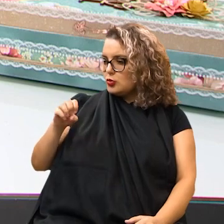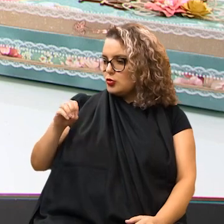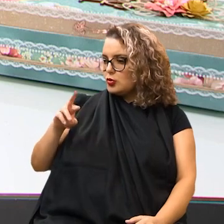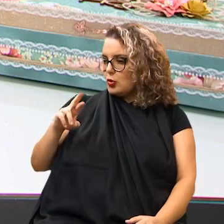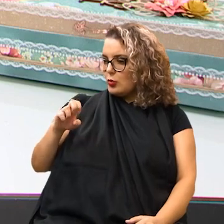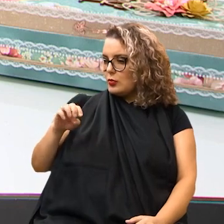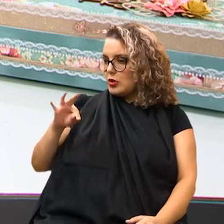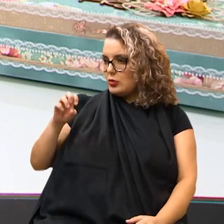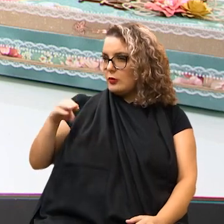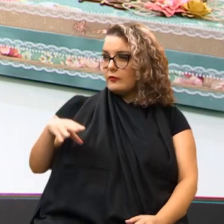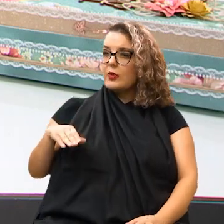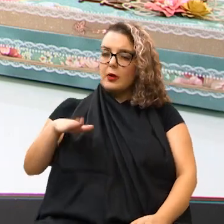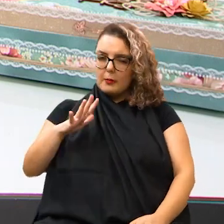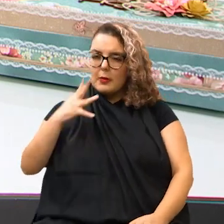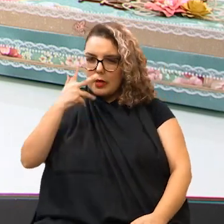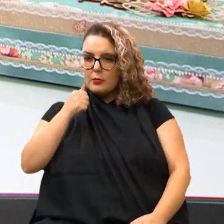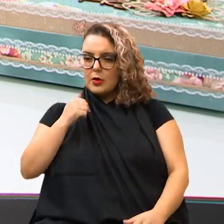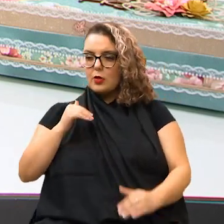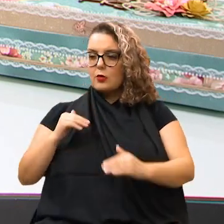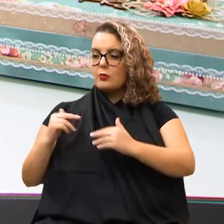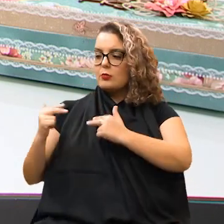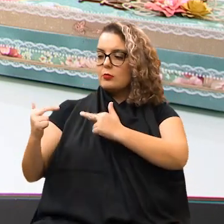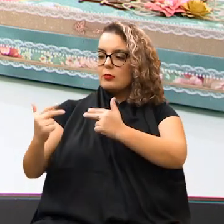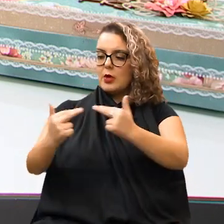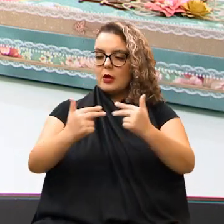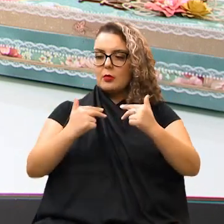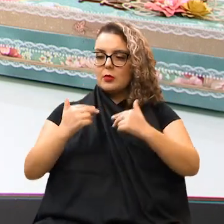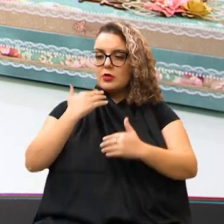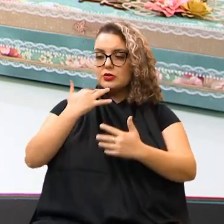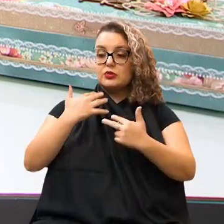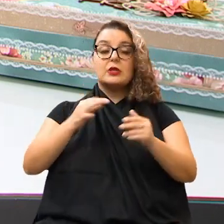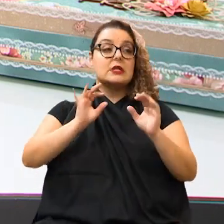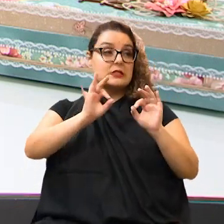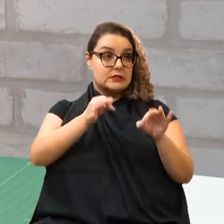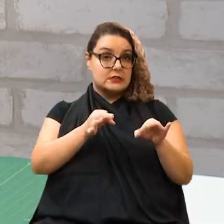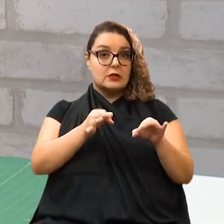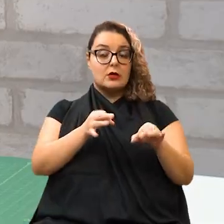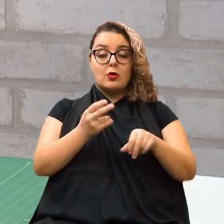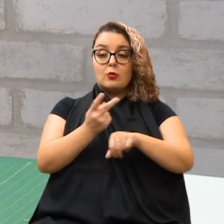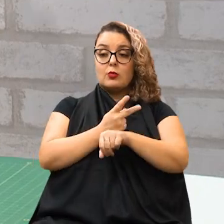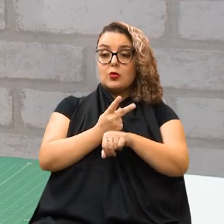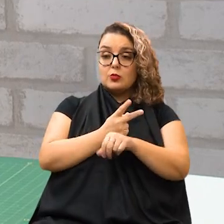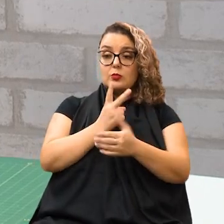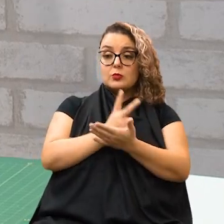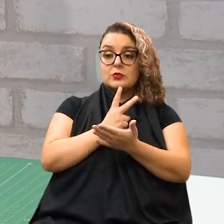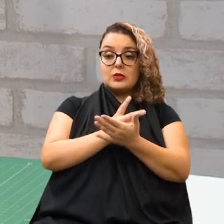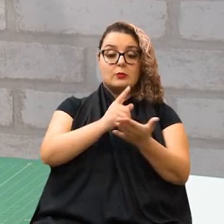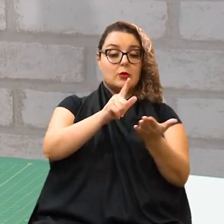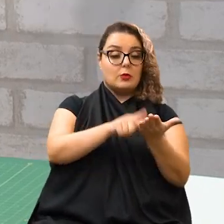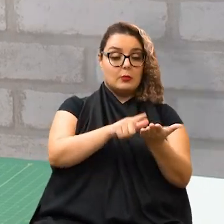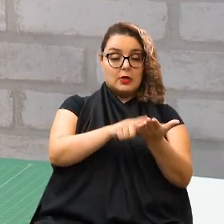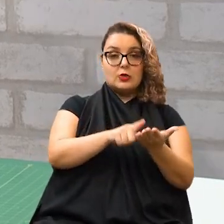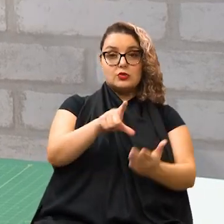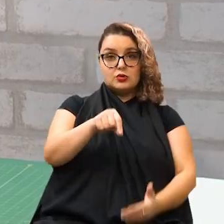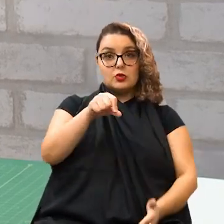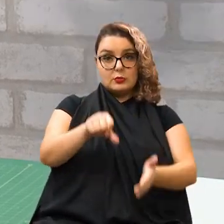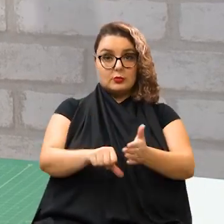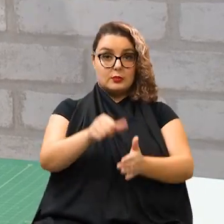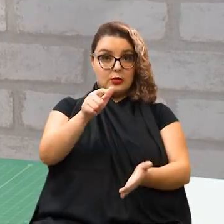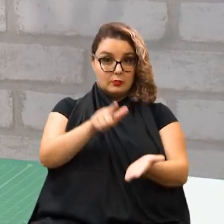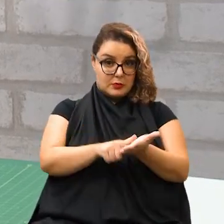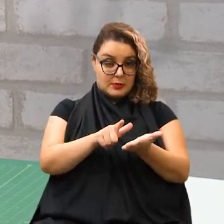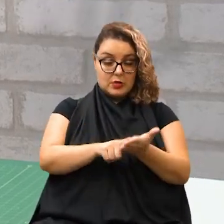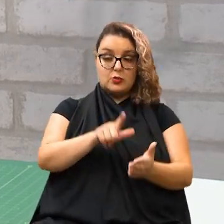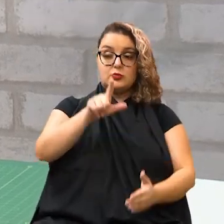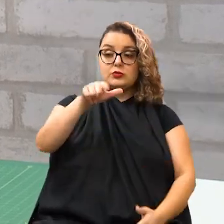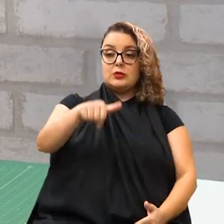Fica até mais charmoso, né? Você pegar e escolher uma harmonia de cores. Exatamente. Procure começar pelo papel, escolhe